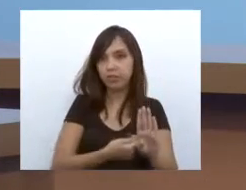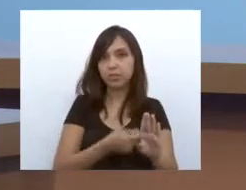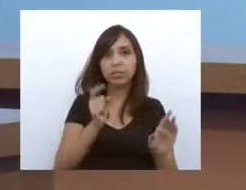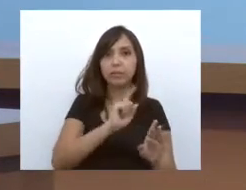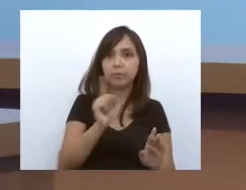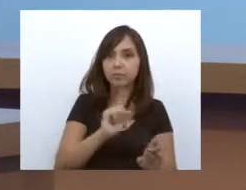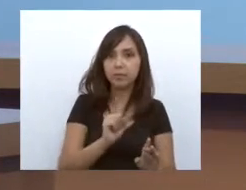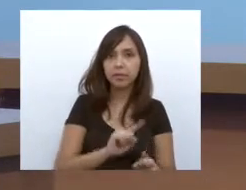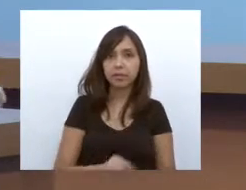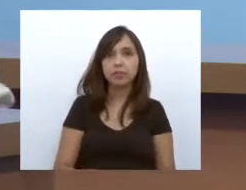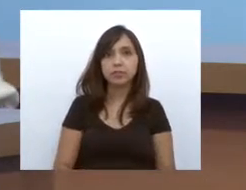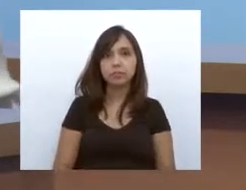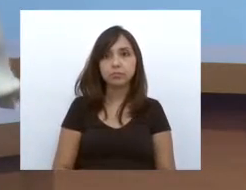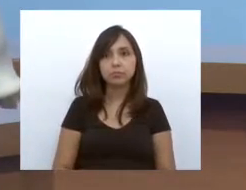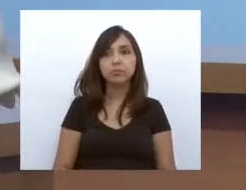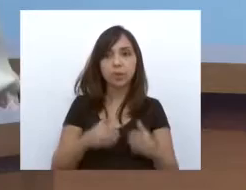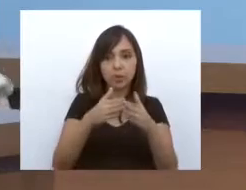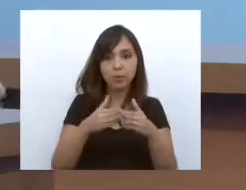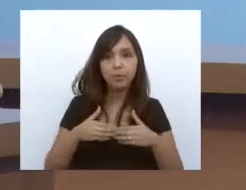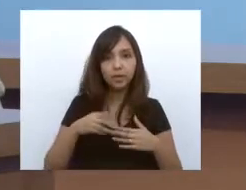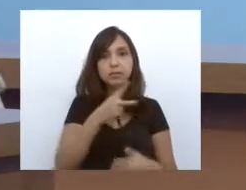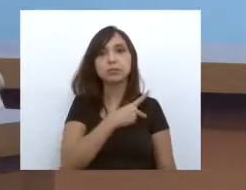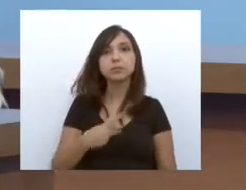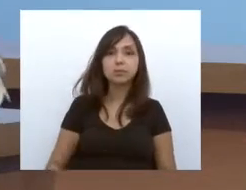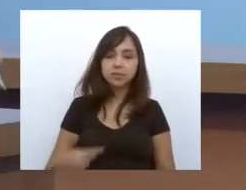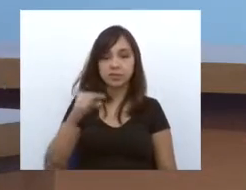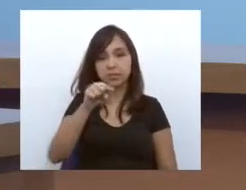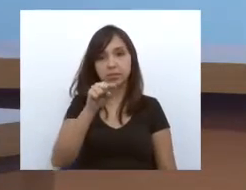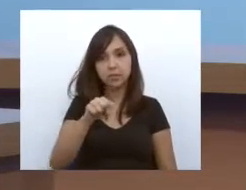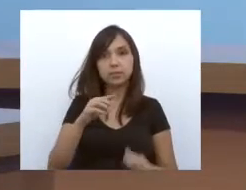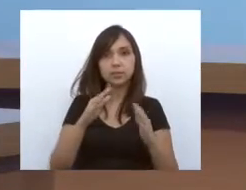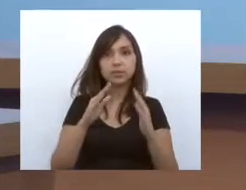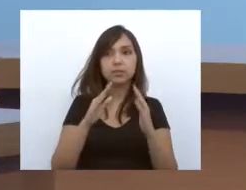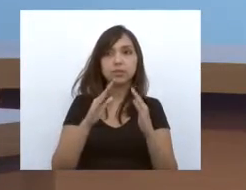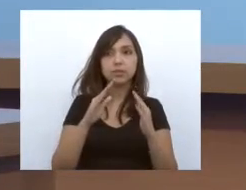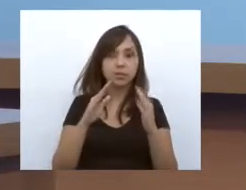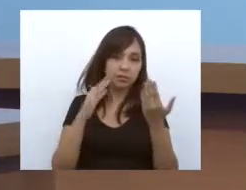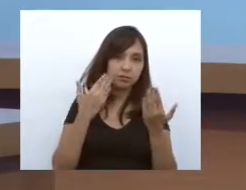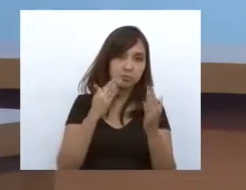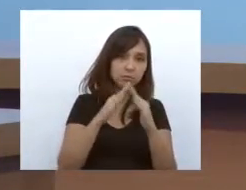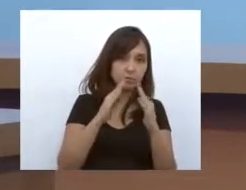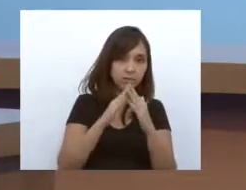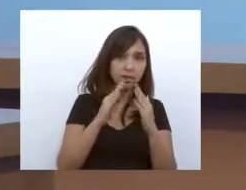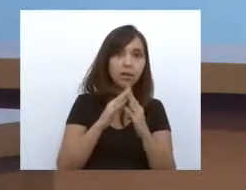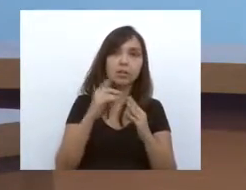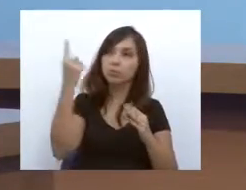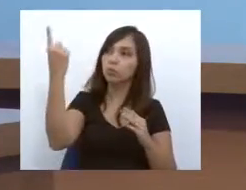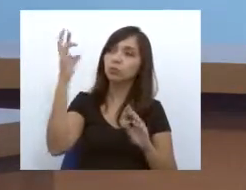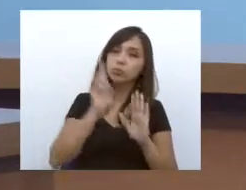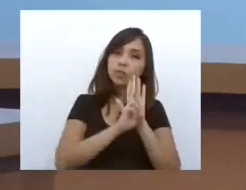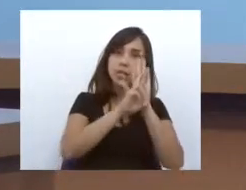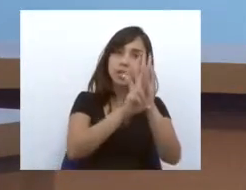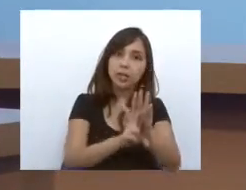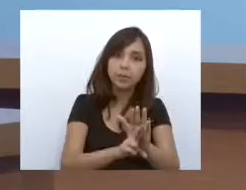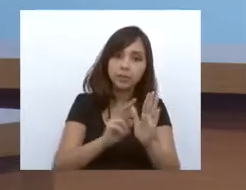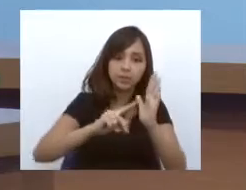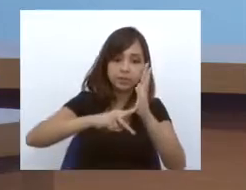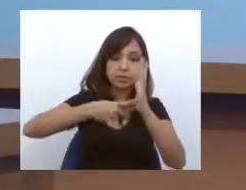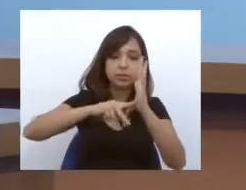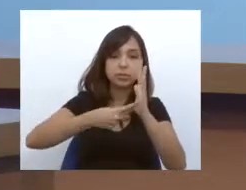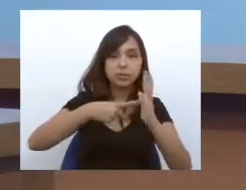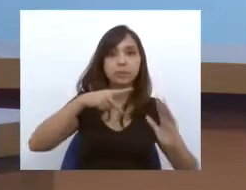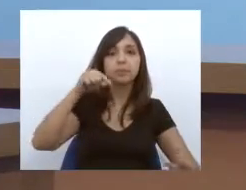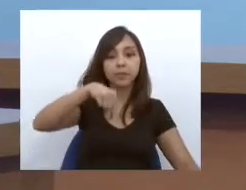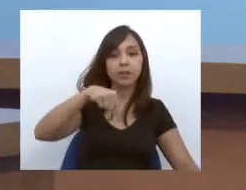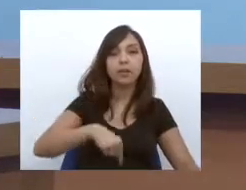nenhuma escola a menos. E eu peço que o presidente dessa casa defira um representante do Sindicato dos Professores da POSP para